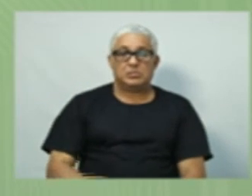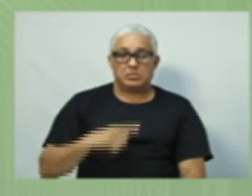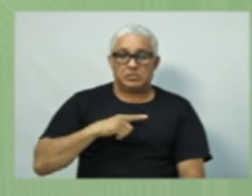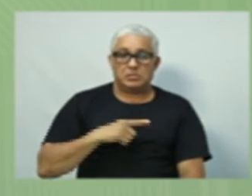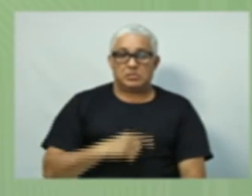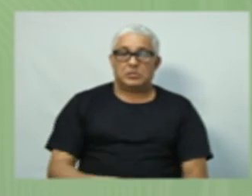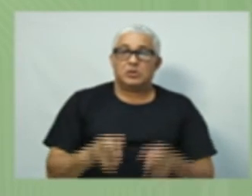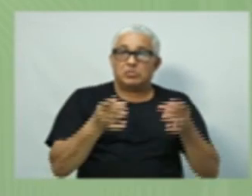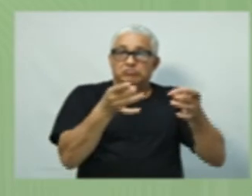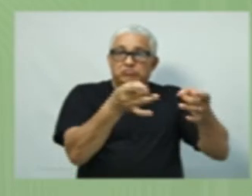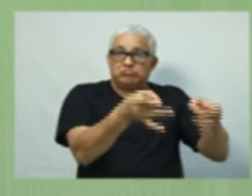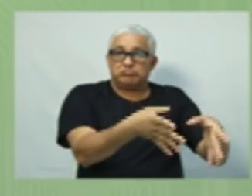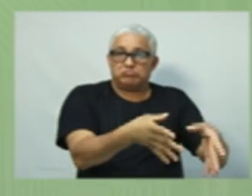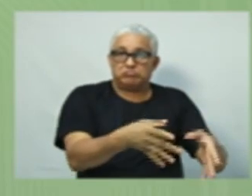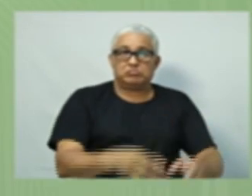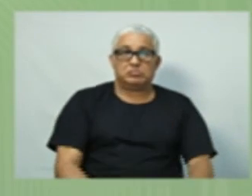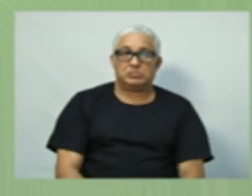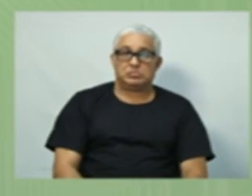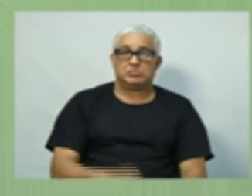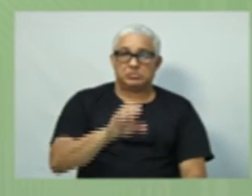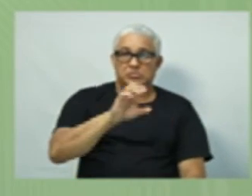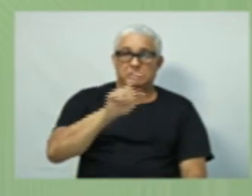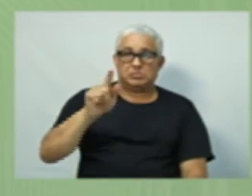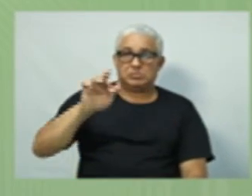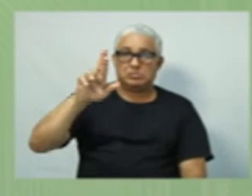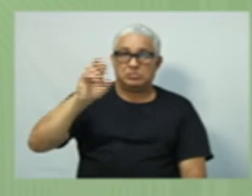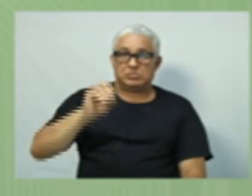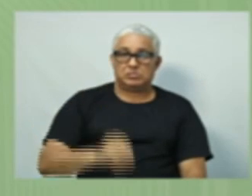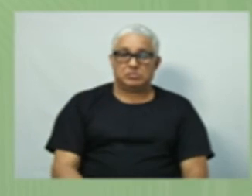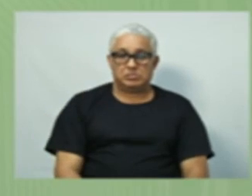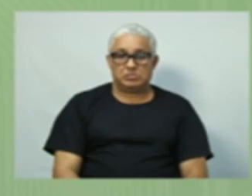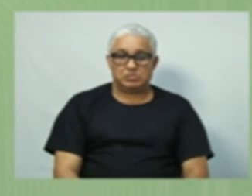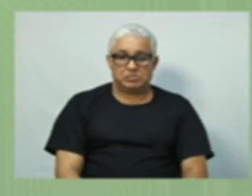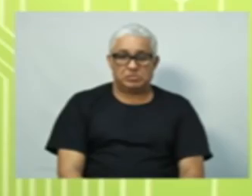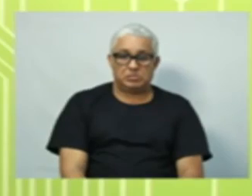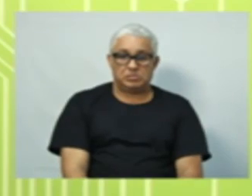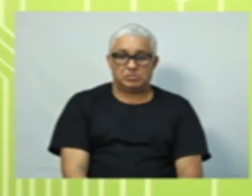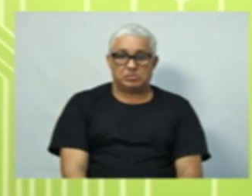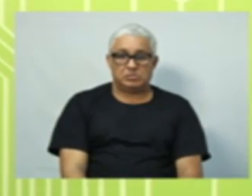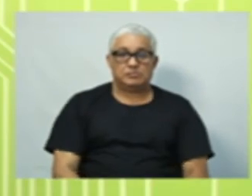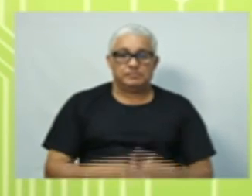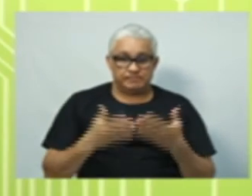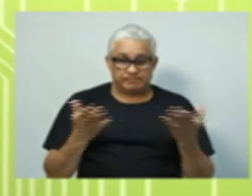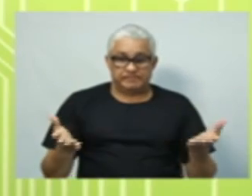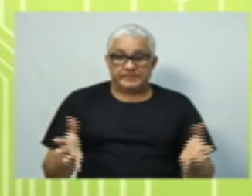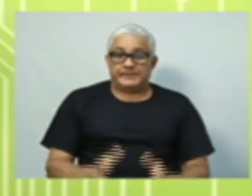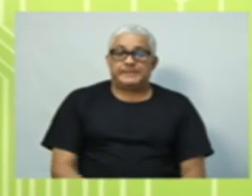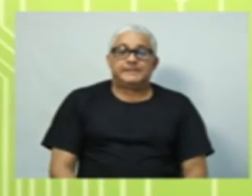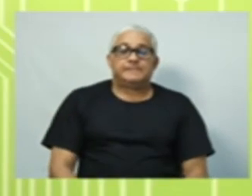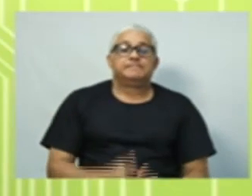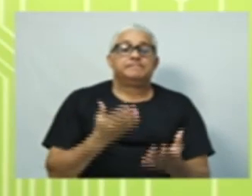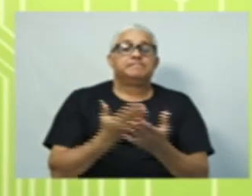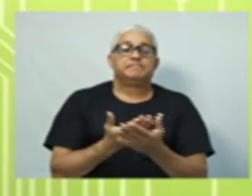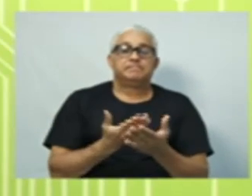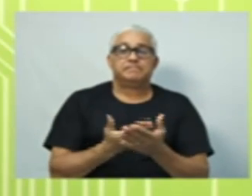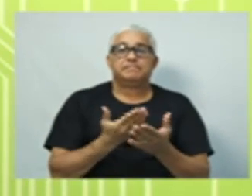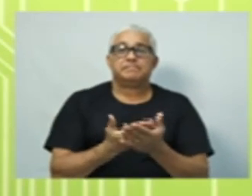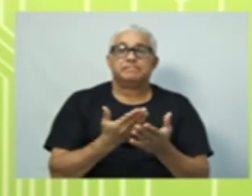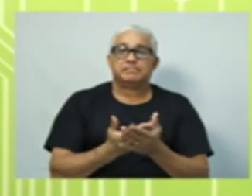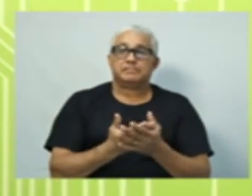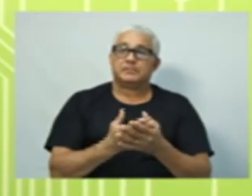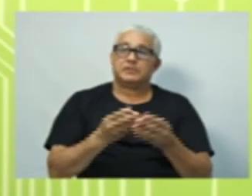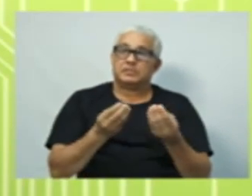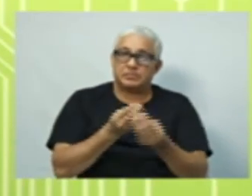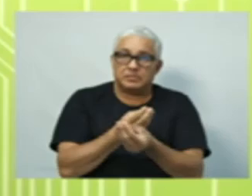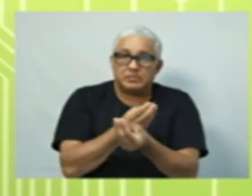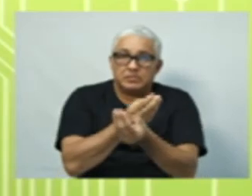sobra de capital de giro ok gente essa aula é passar de forma de